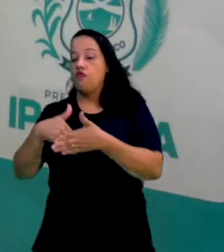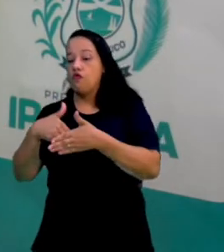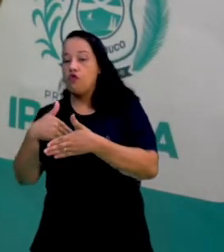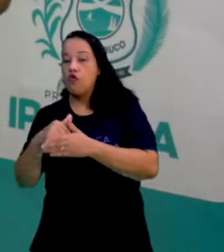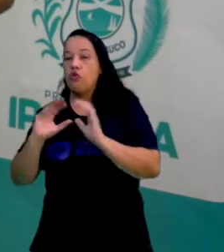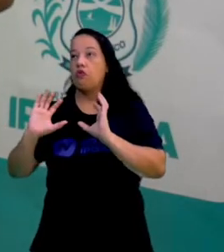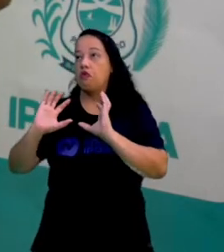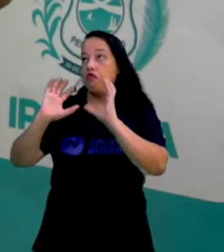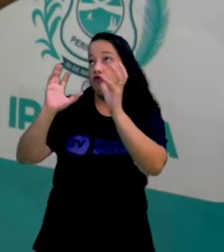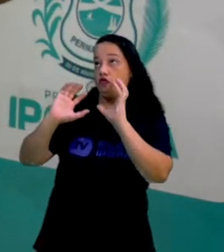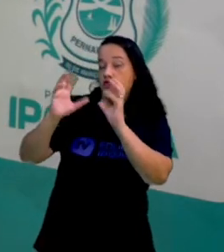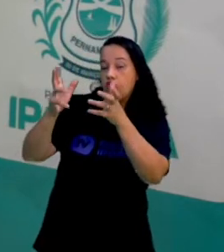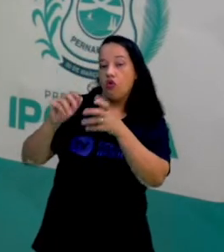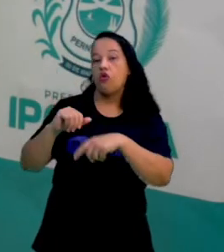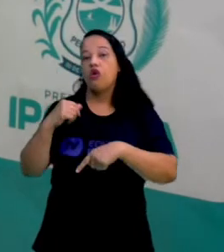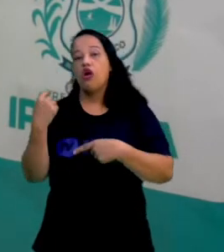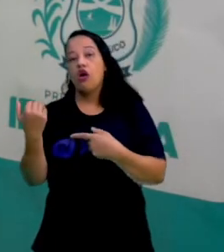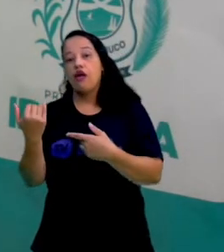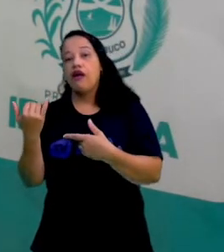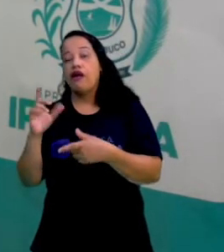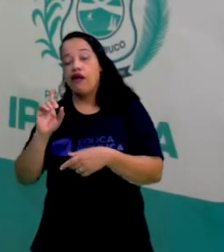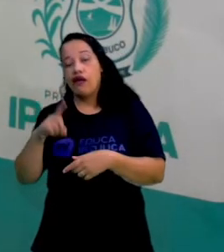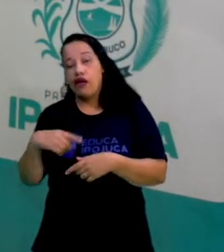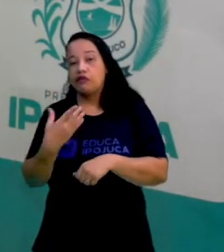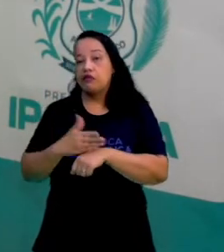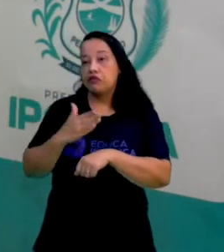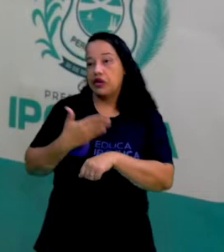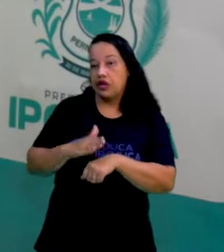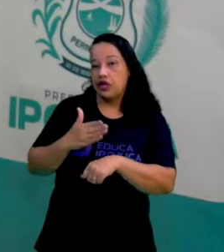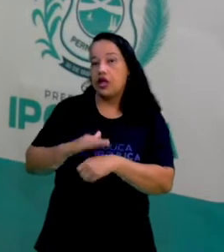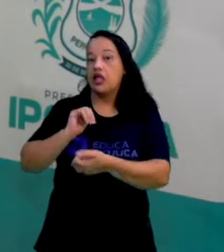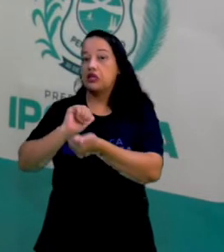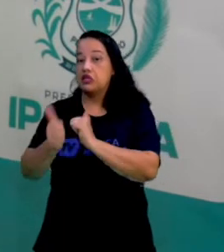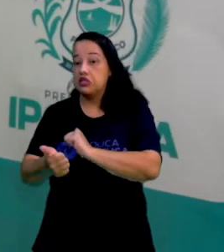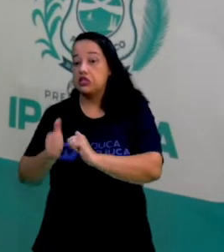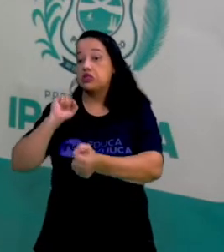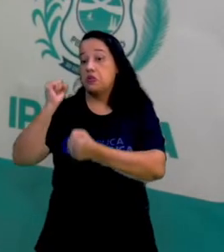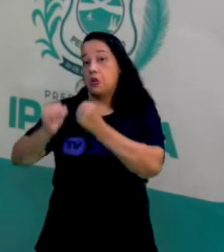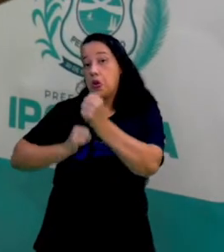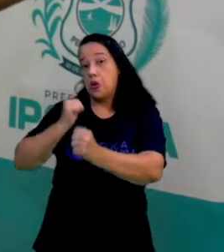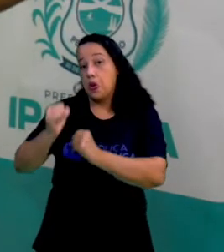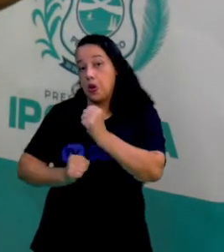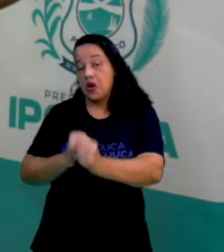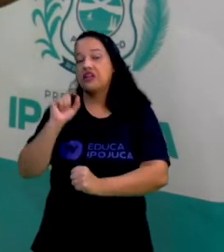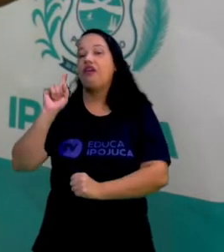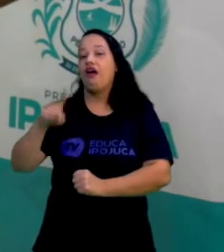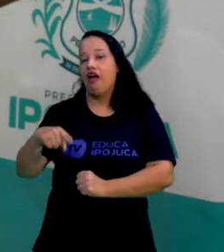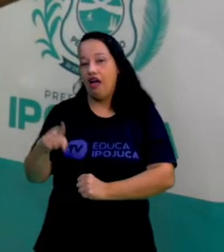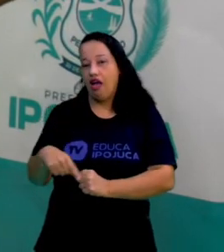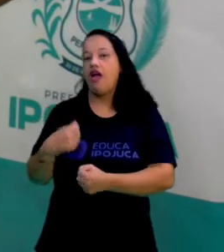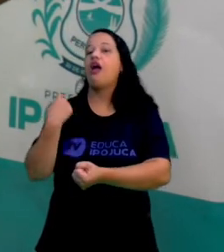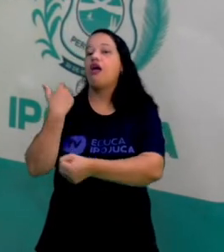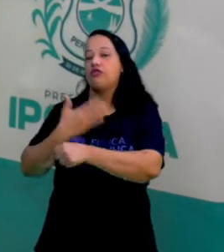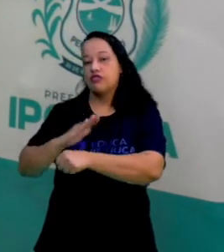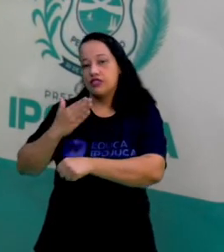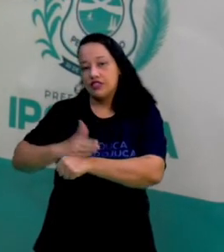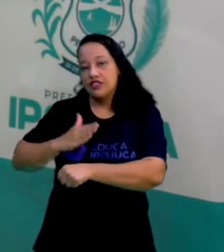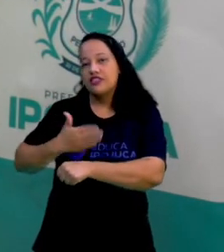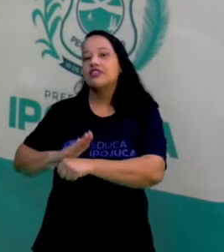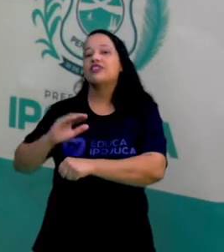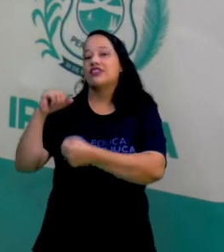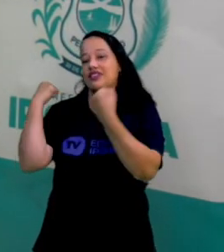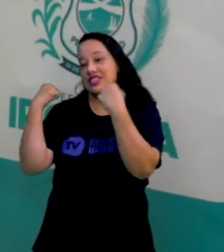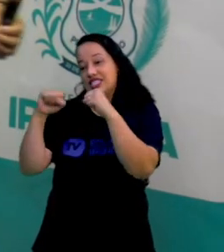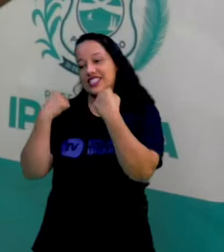treino de vôlei, a gente vai para uma treino de atletismo, de corrida, a gente está fazendo exercícios e esses exercícios eles